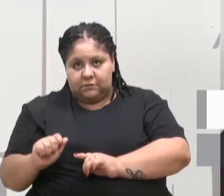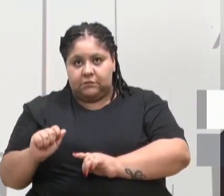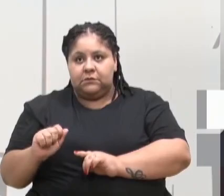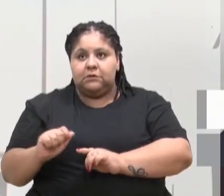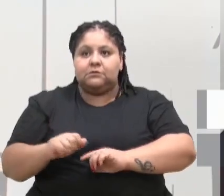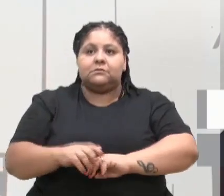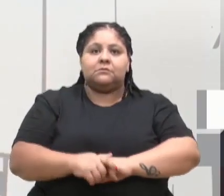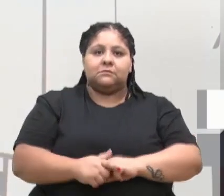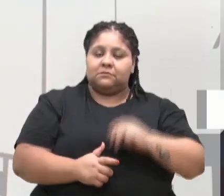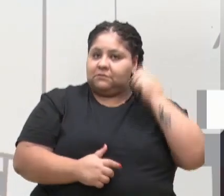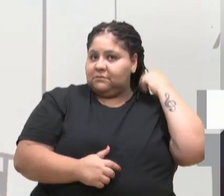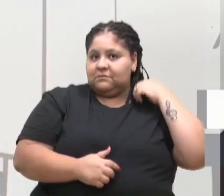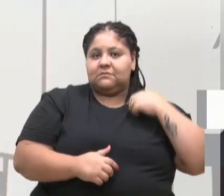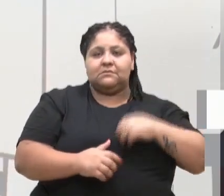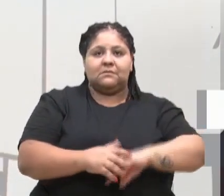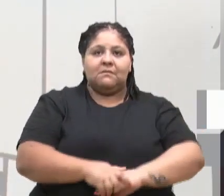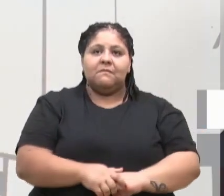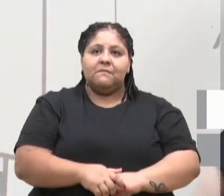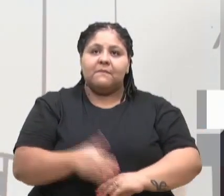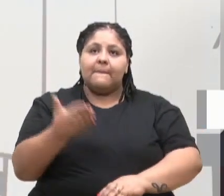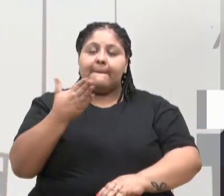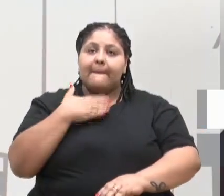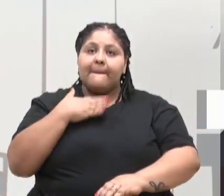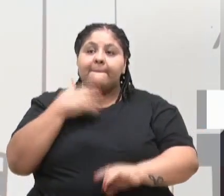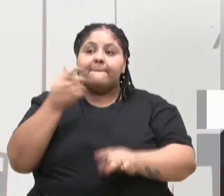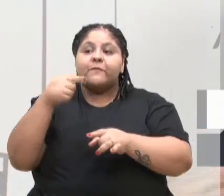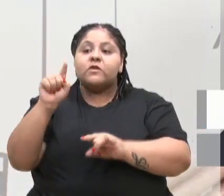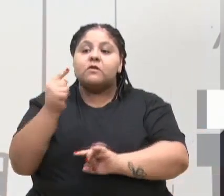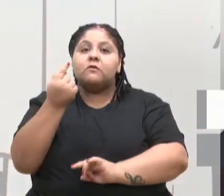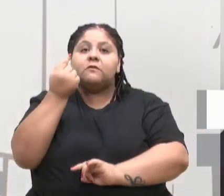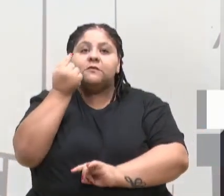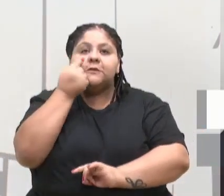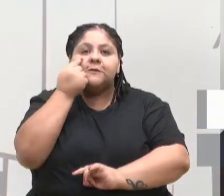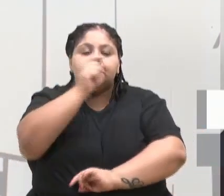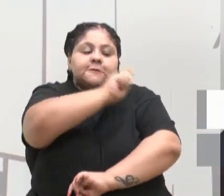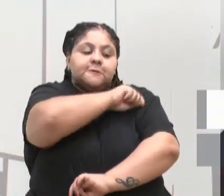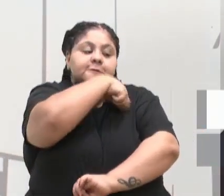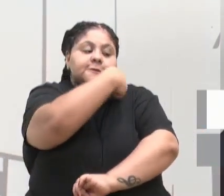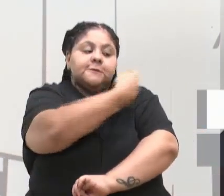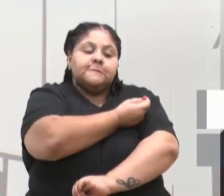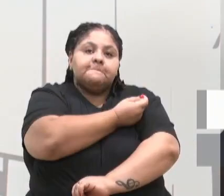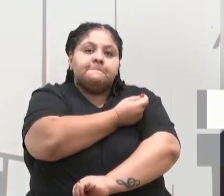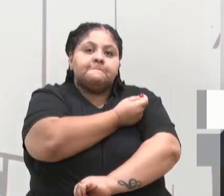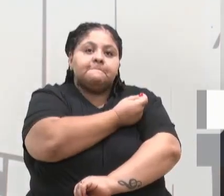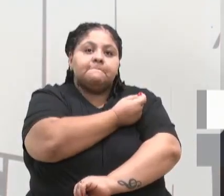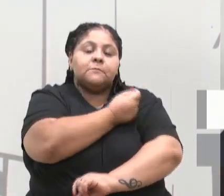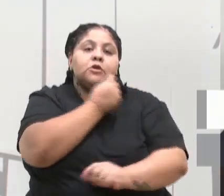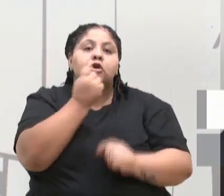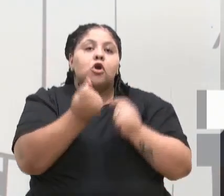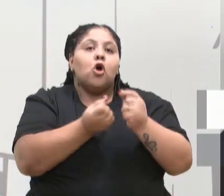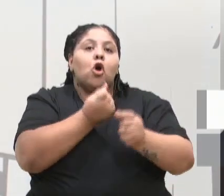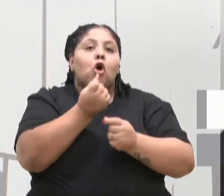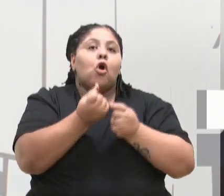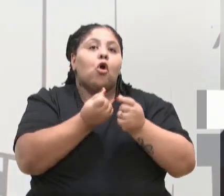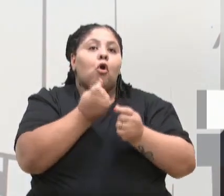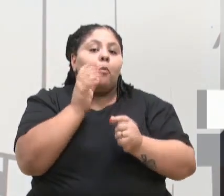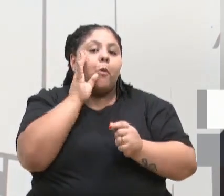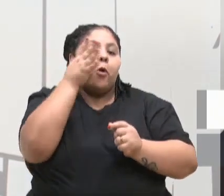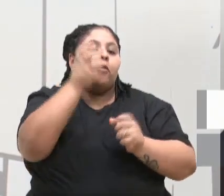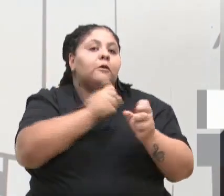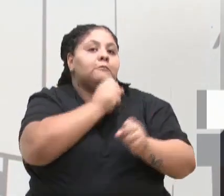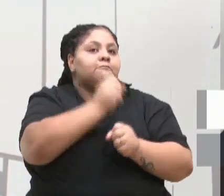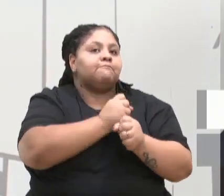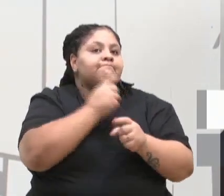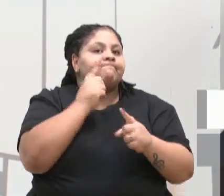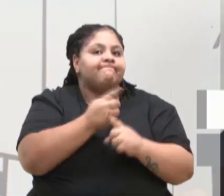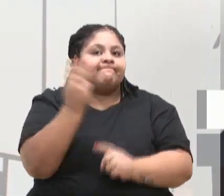Esplanada. E aí eu fui verificar, fiscalizar em que pé estão as obras, porque as três